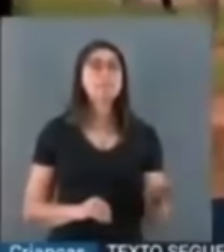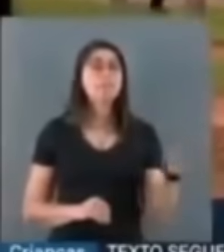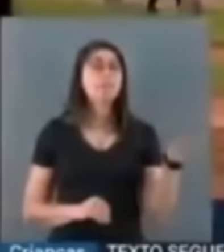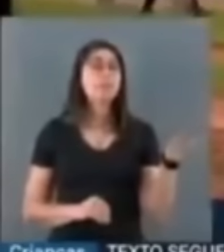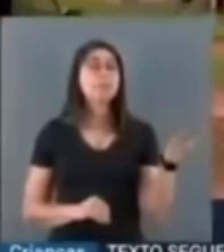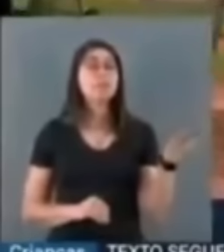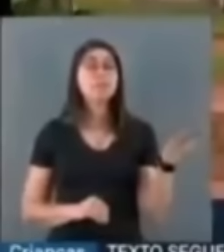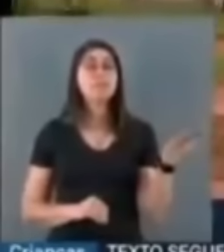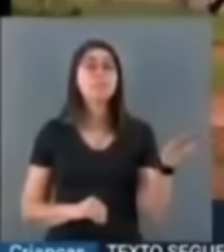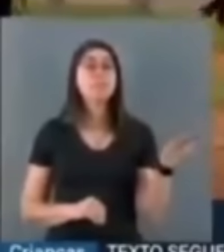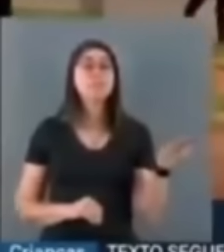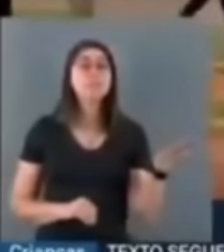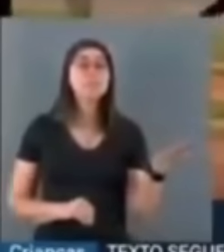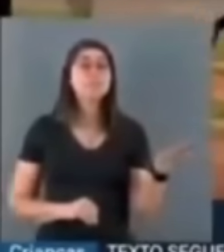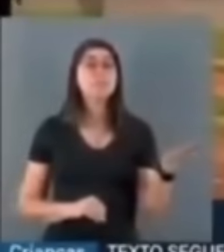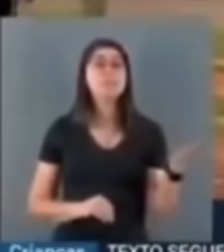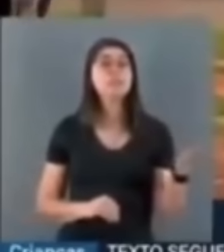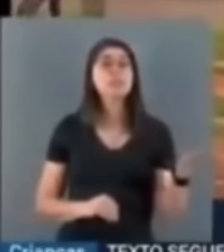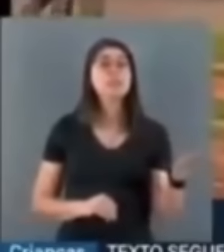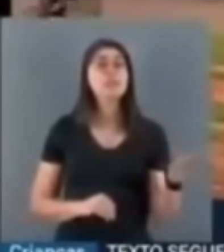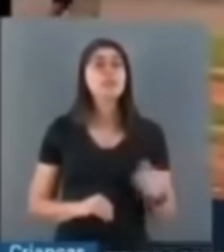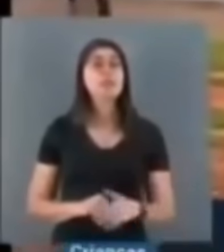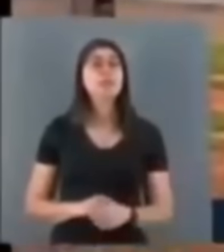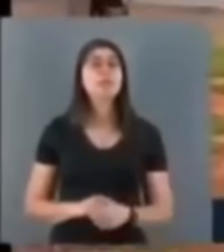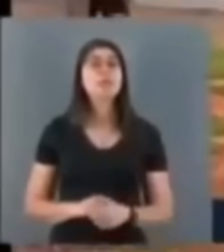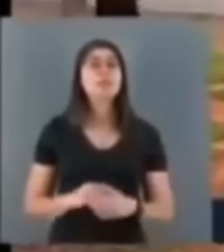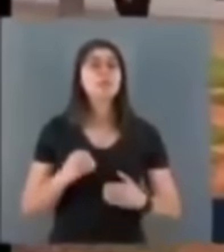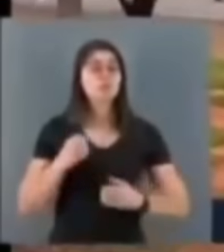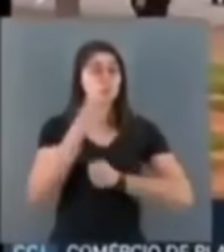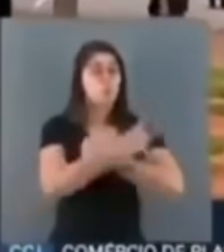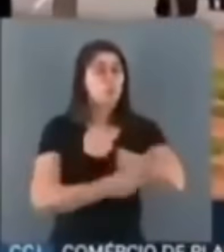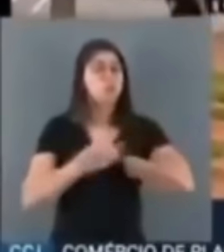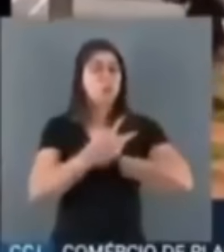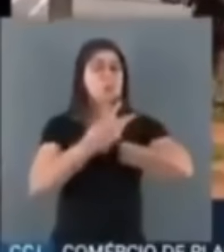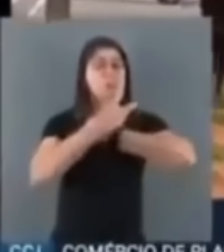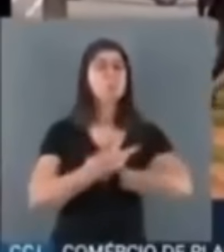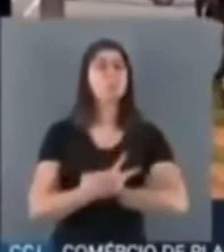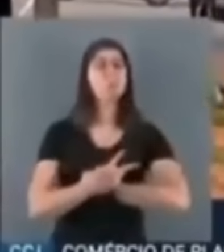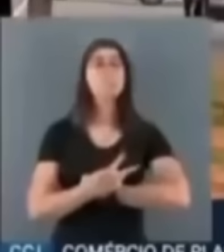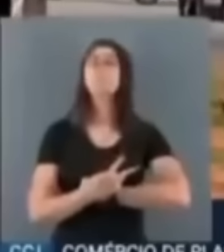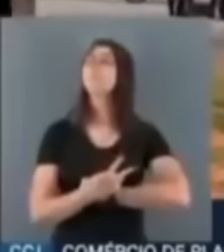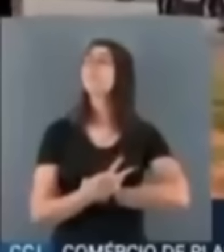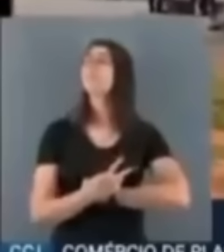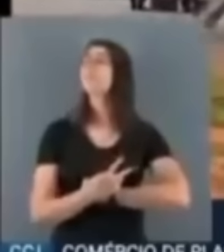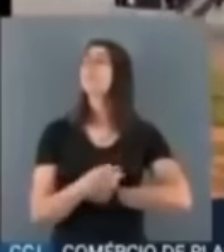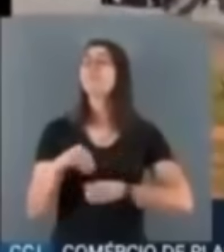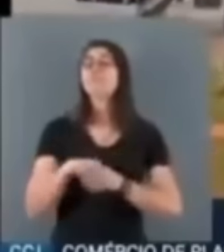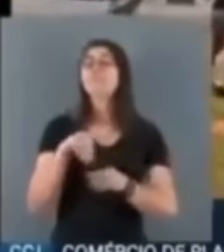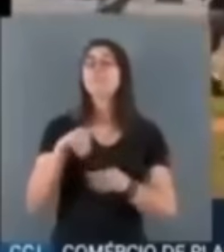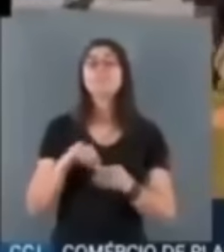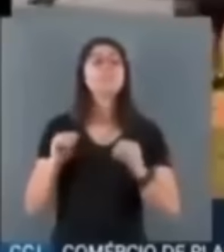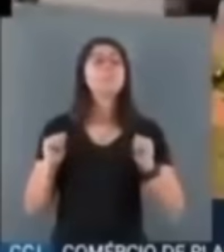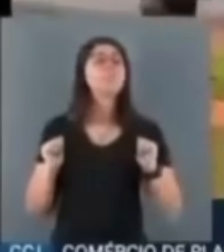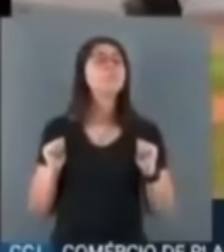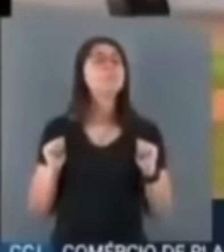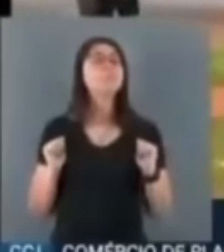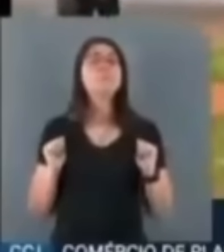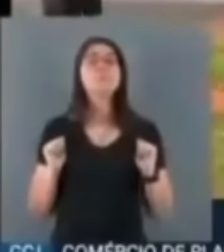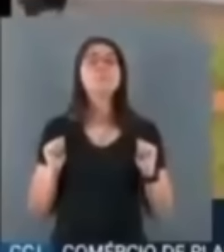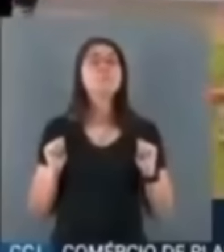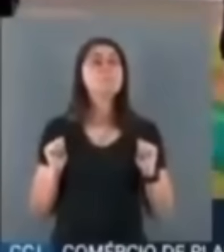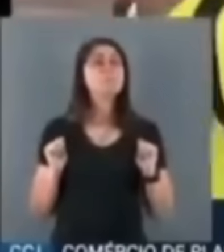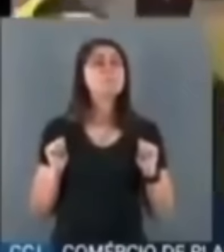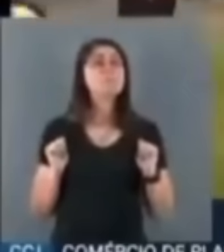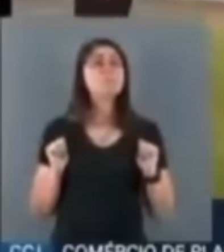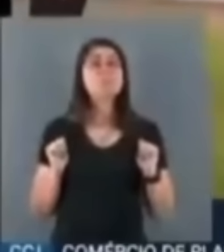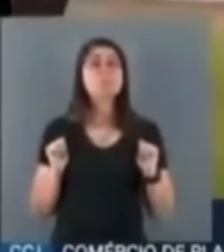lá. Olha lá, todo mundo de escudinho no chão. Que coisa linda. Que omissão clara. As imagens que o Flávio